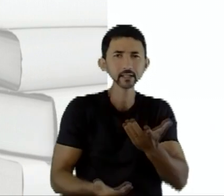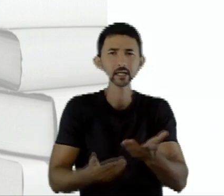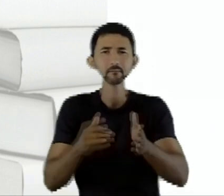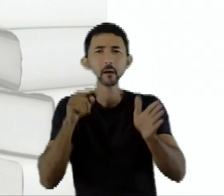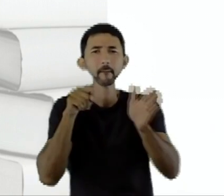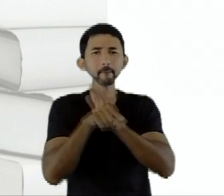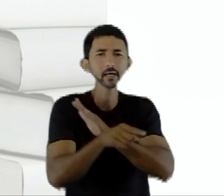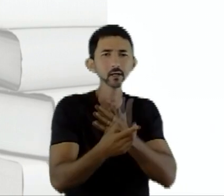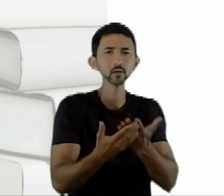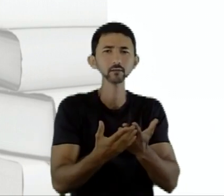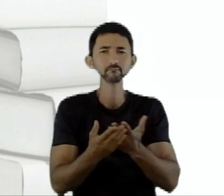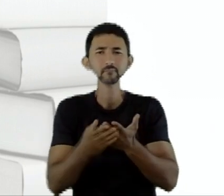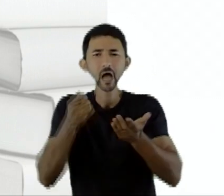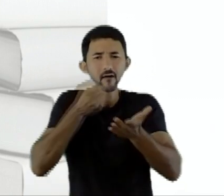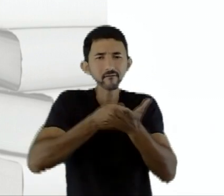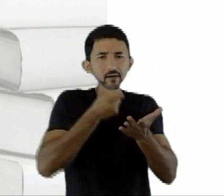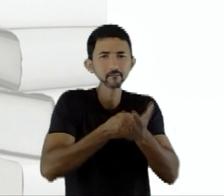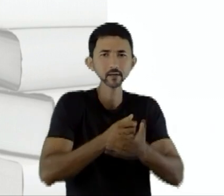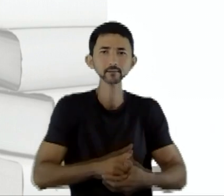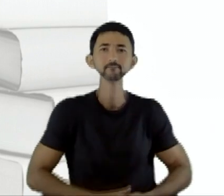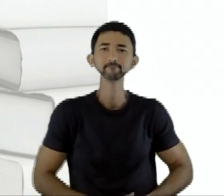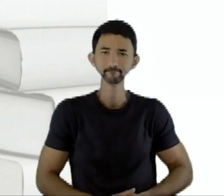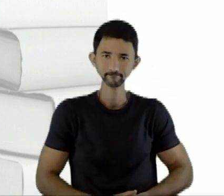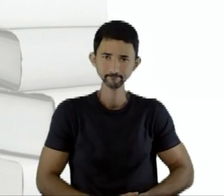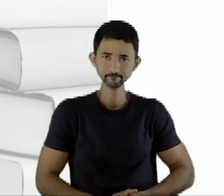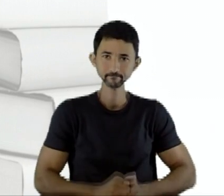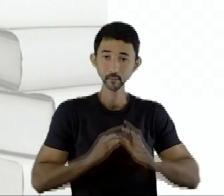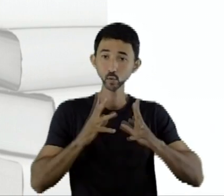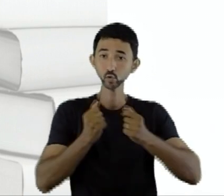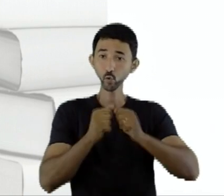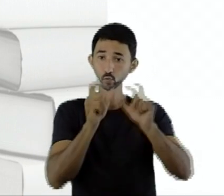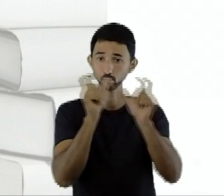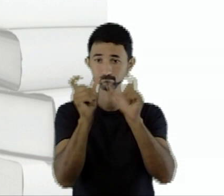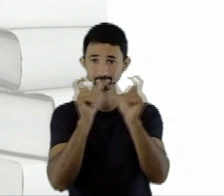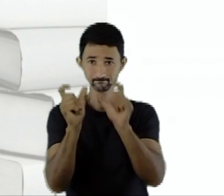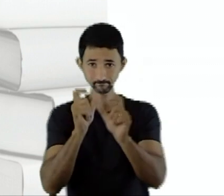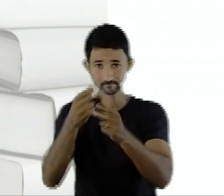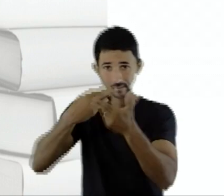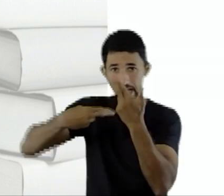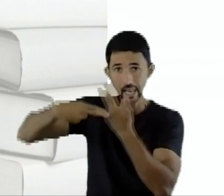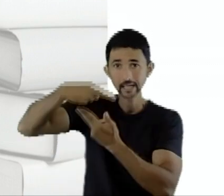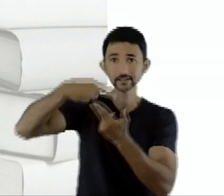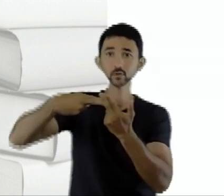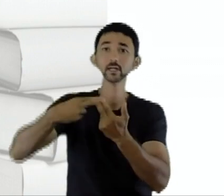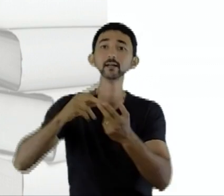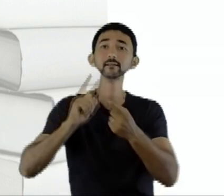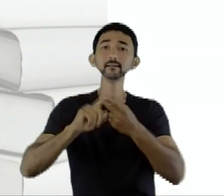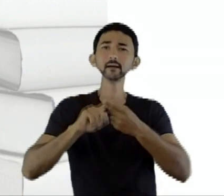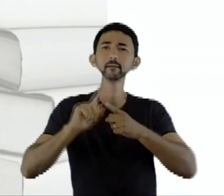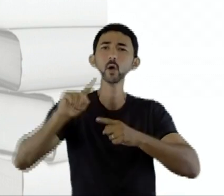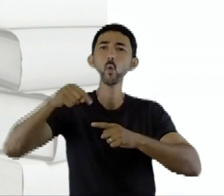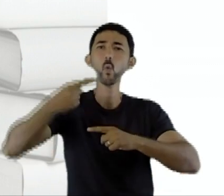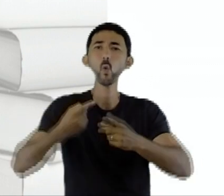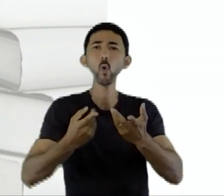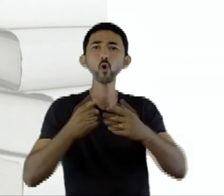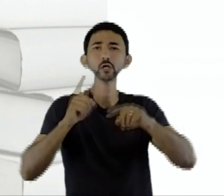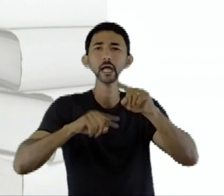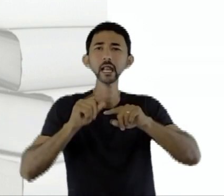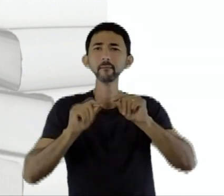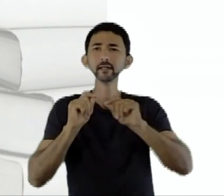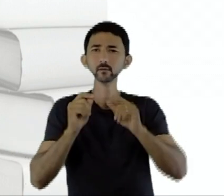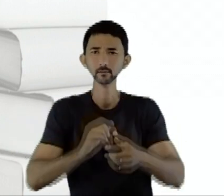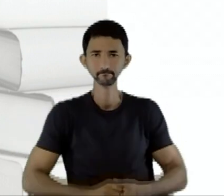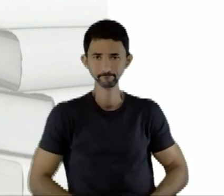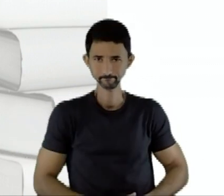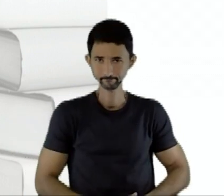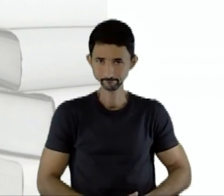perdemos, questionarem, afirmava, e todos eles se relacionam também com outros elementos no